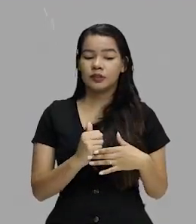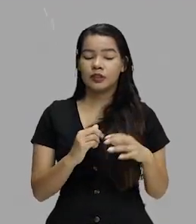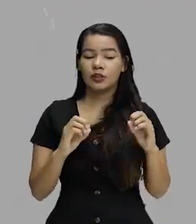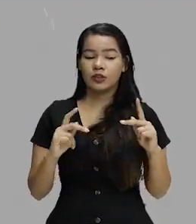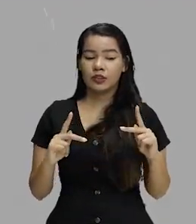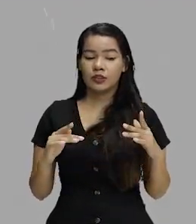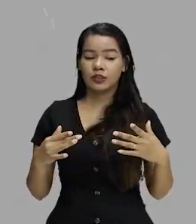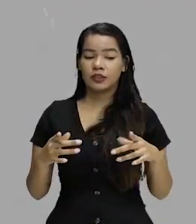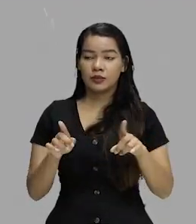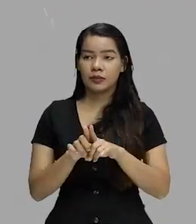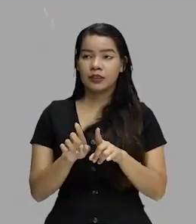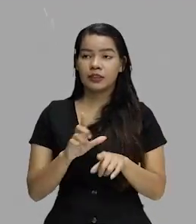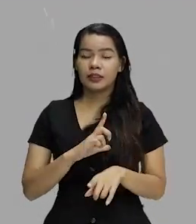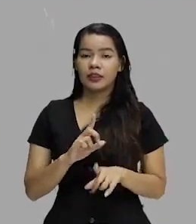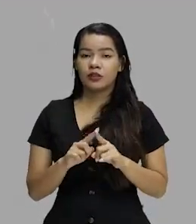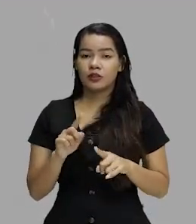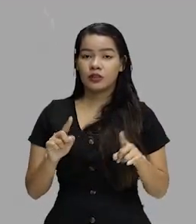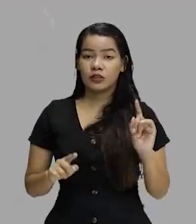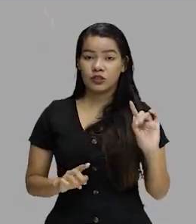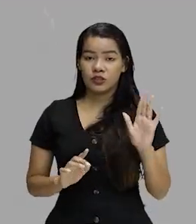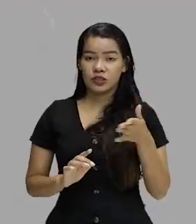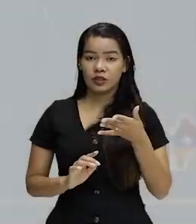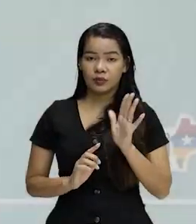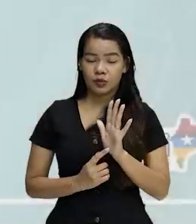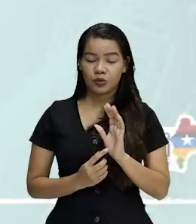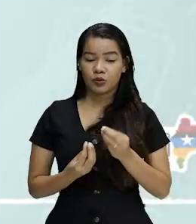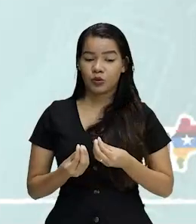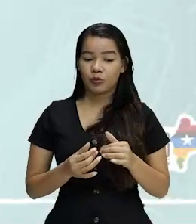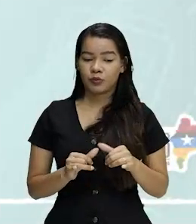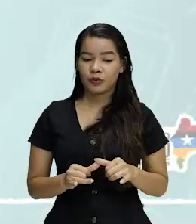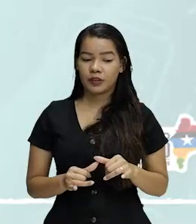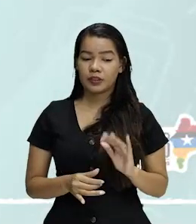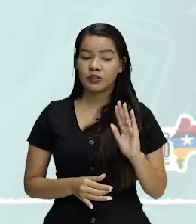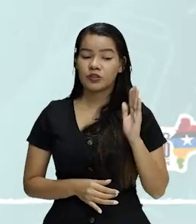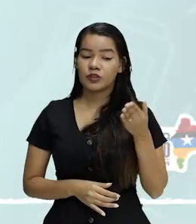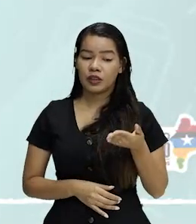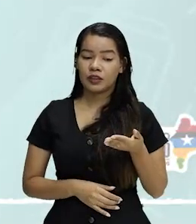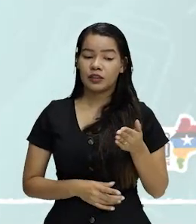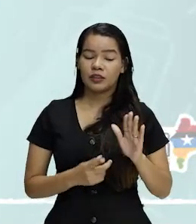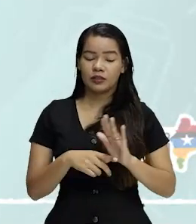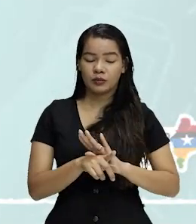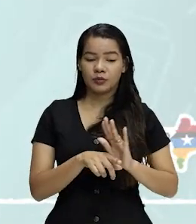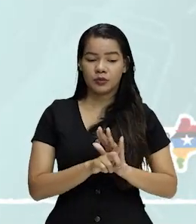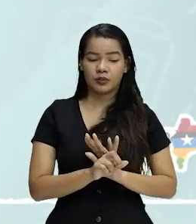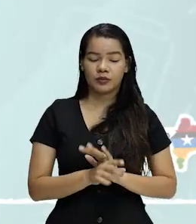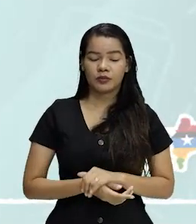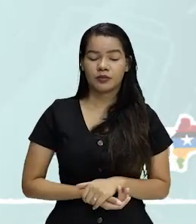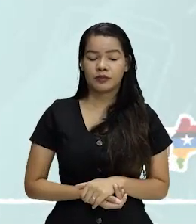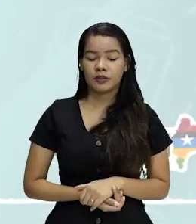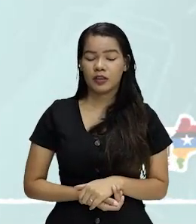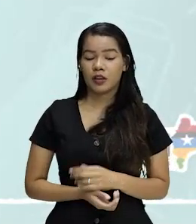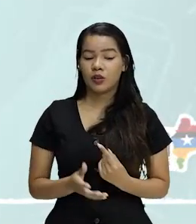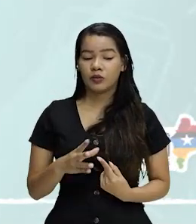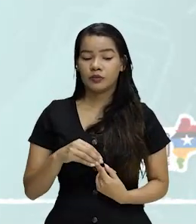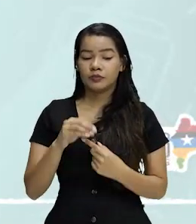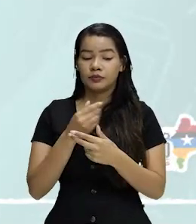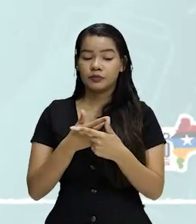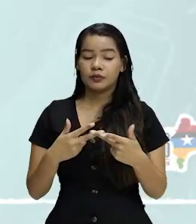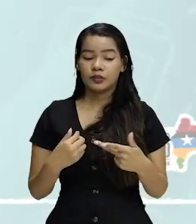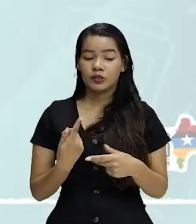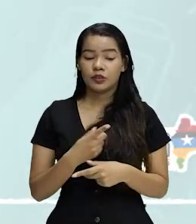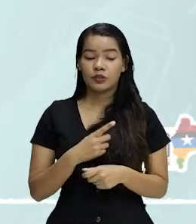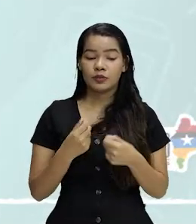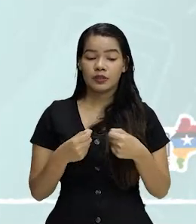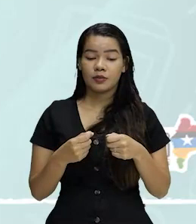auxiliares. Existe a contração e daqui a pouco eu vou mostrar para vocês como ela fica. No caso da forma interrogativa, a única coisa que nós temos que fazer